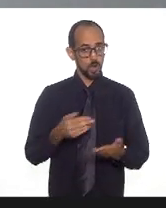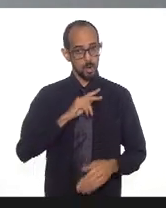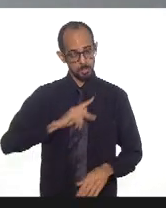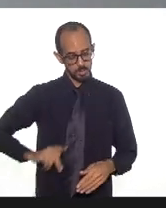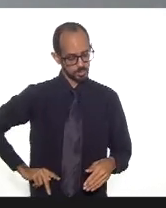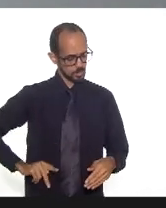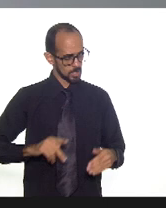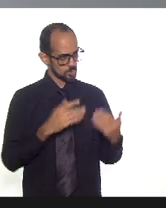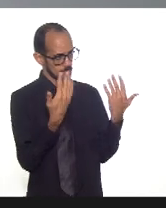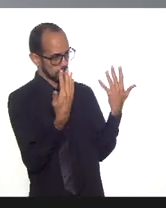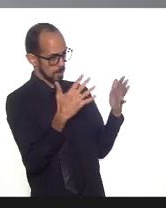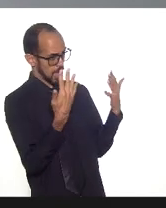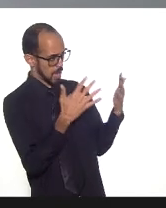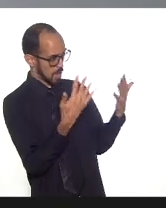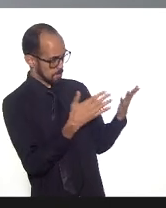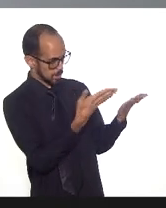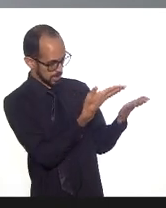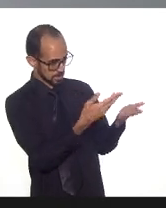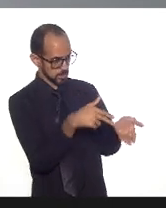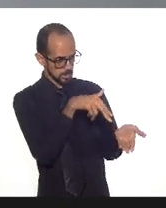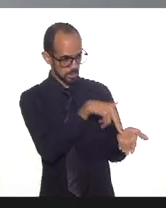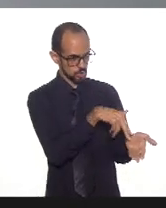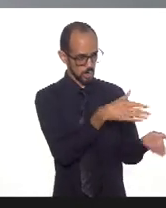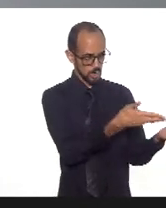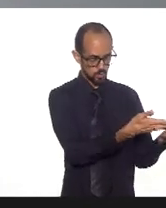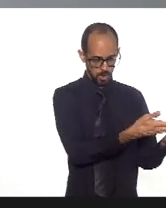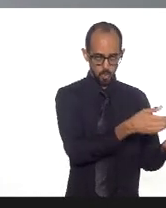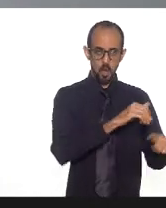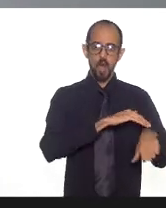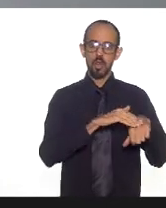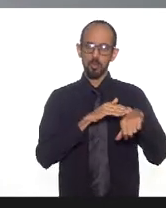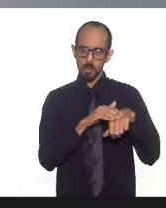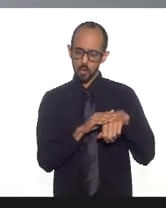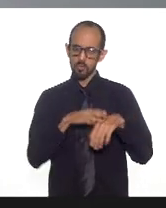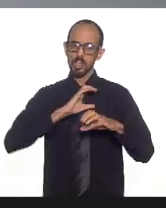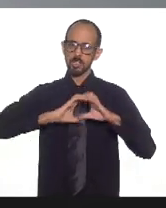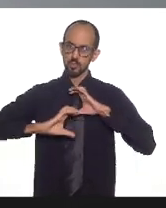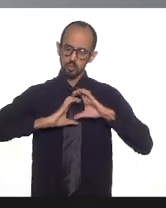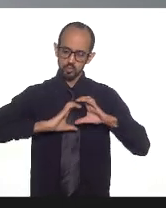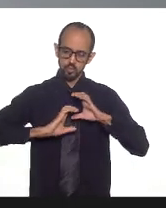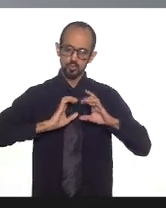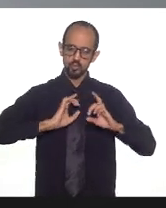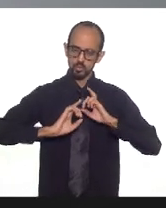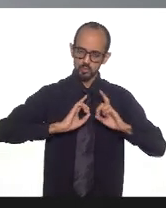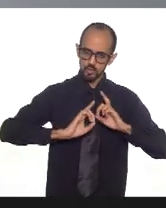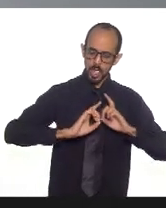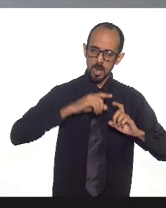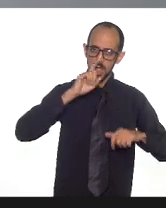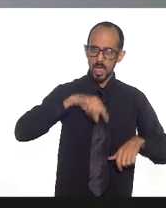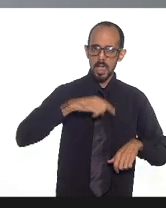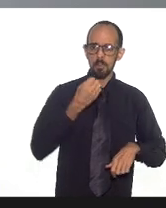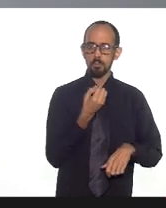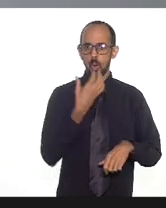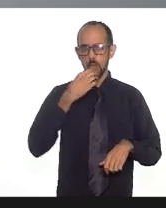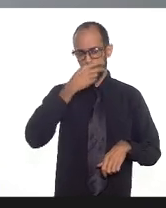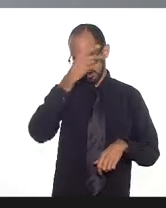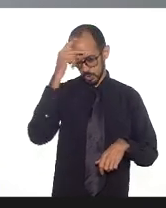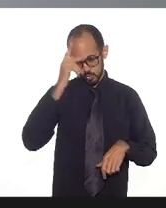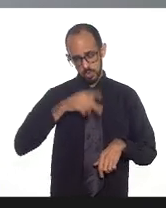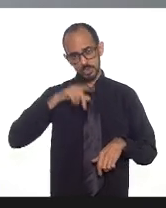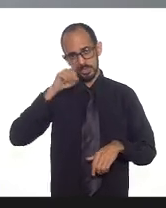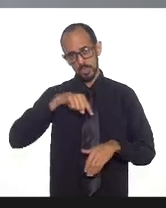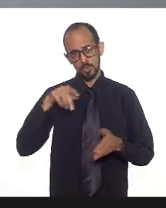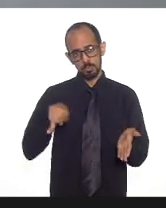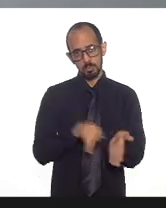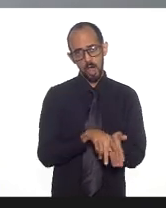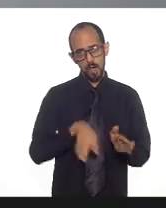parabenizar a atual presidência, que está chegando com diálogo, com a forma. É bom que esteja uma pessoa que seja da área da educação, é